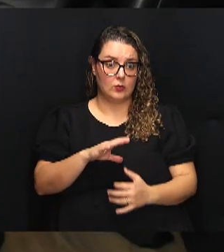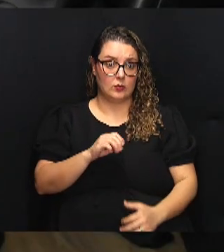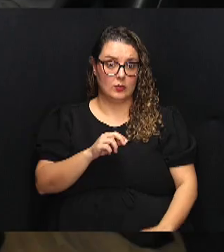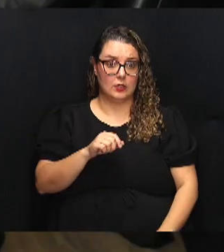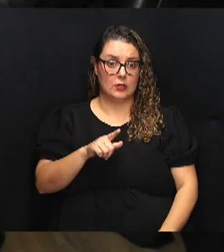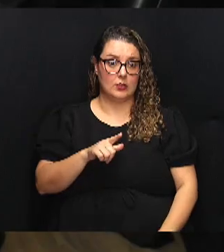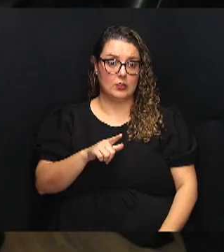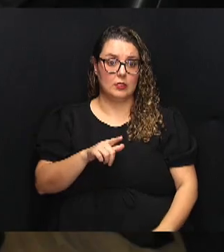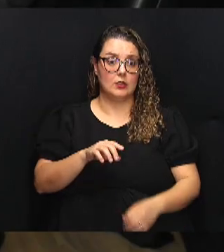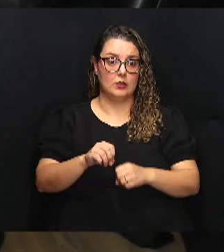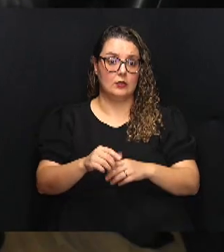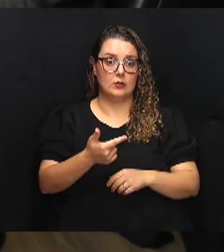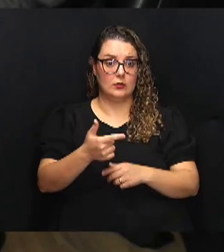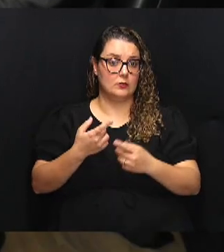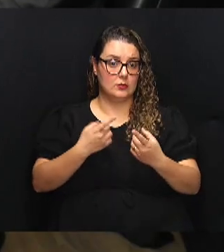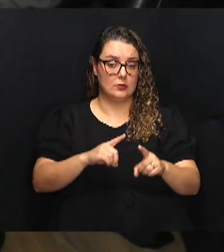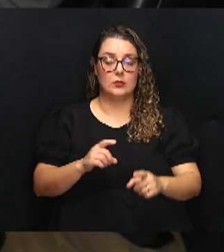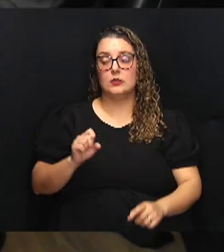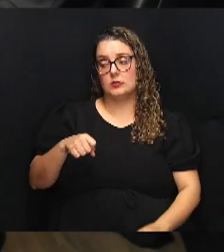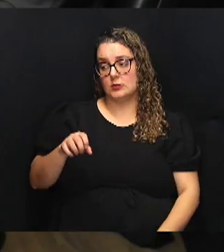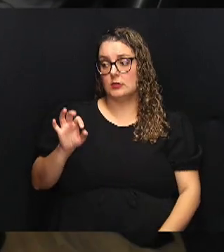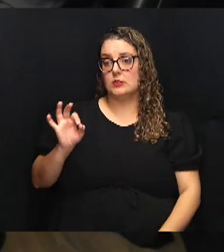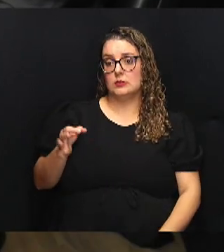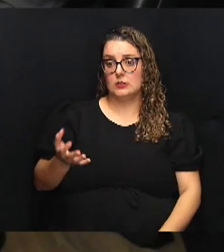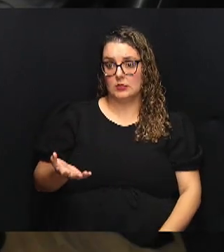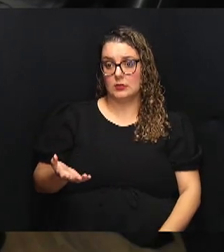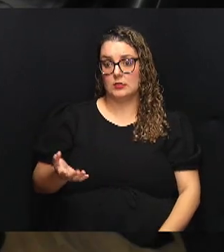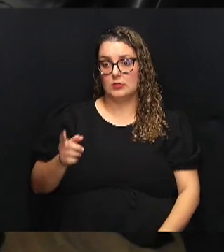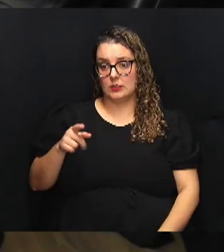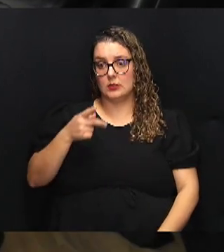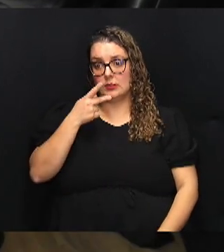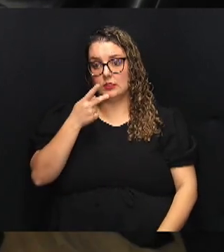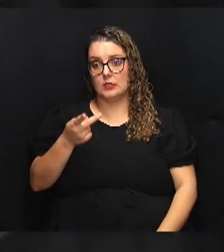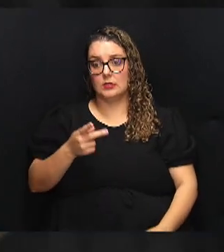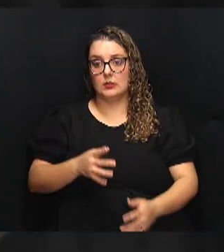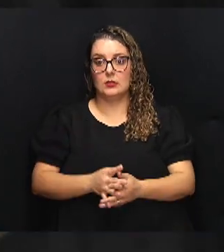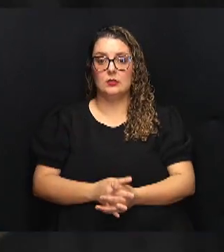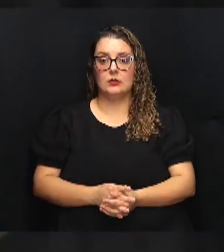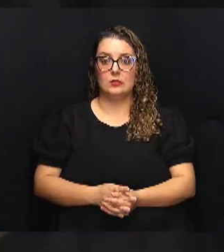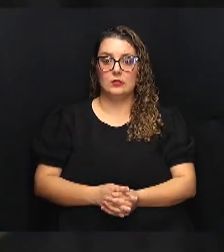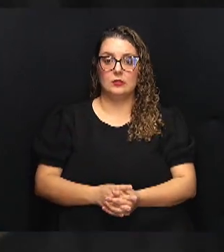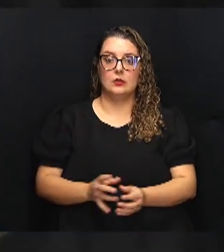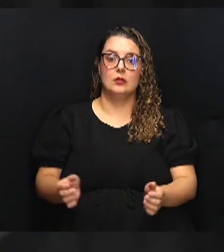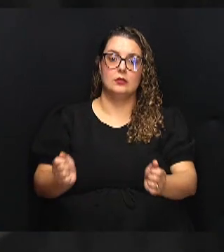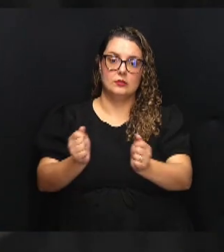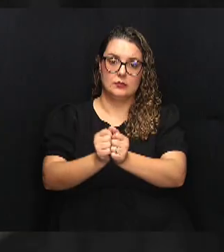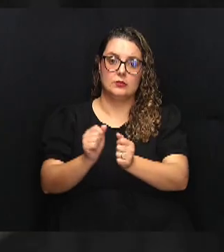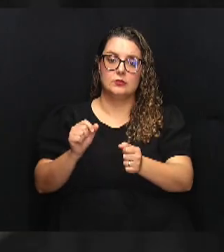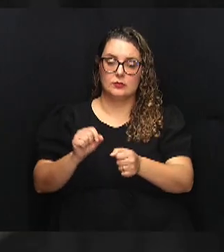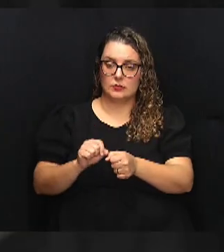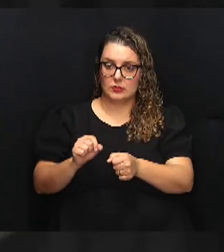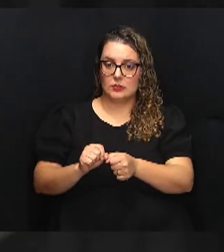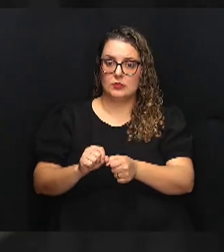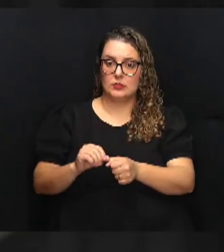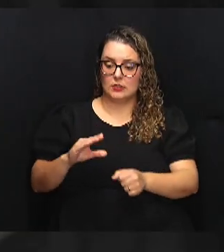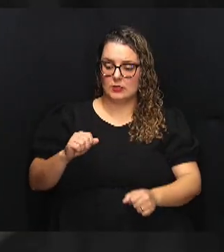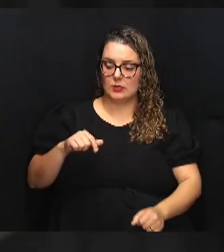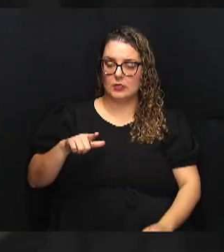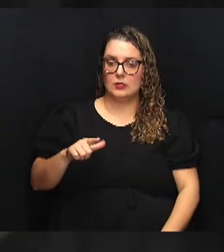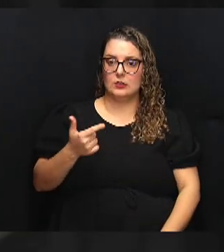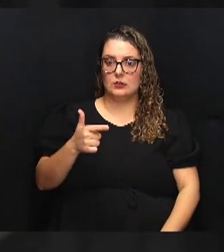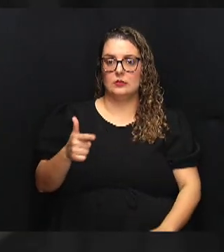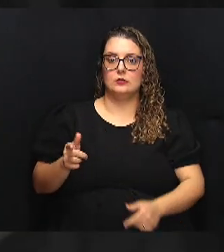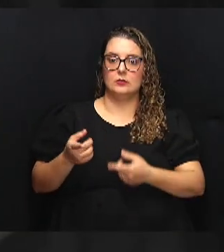Educação Sem Doutrinação. Exatamente, é isso que eu ia falar. E aí, junto com isso, a gente fez esse canal Sem